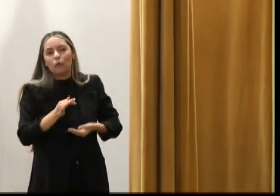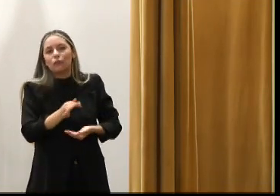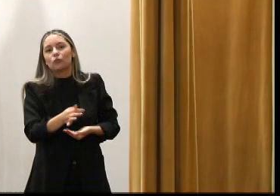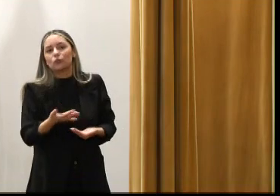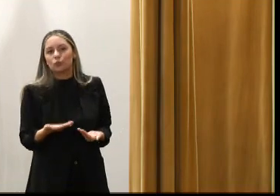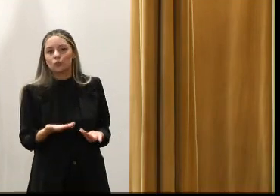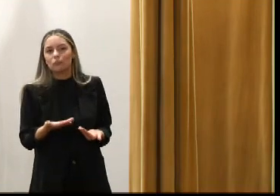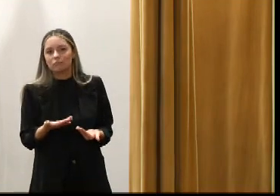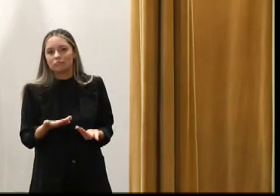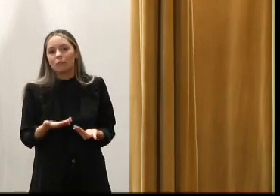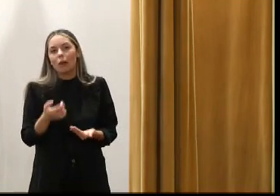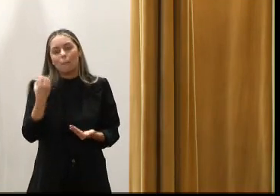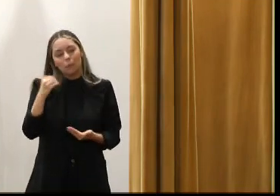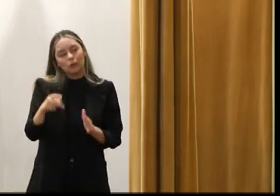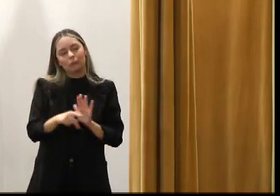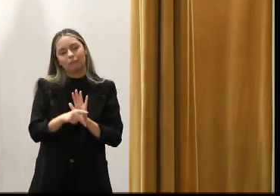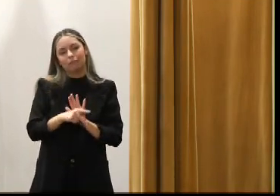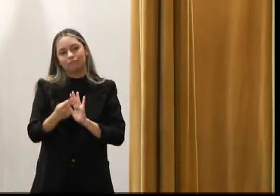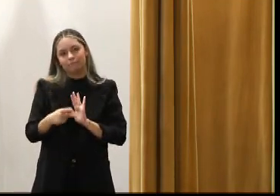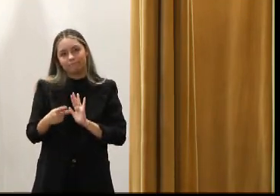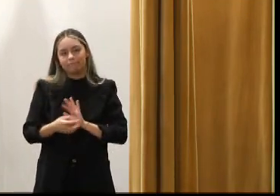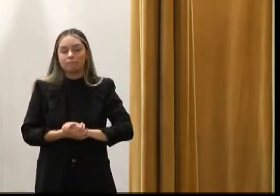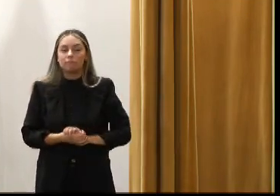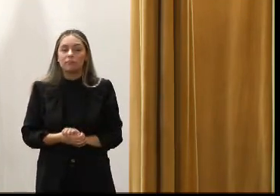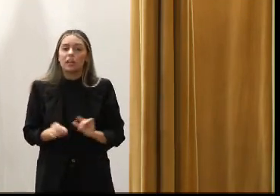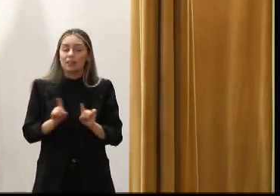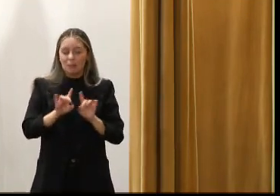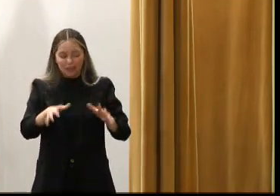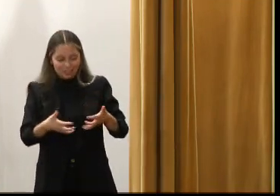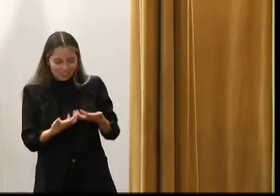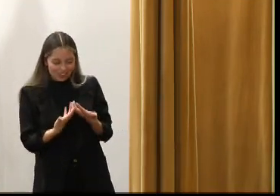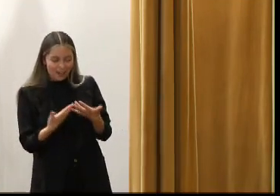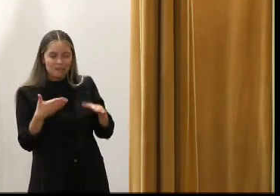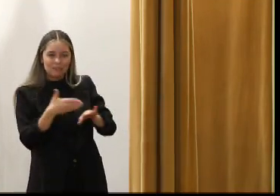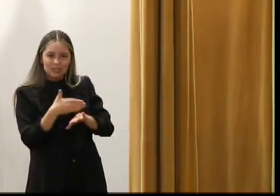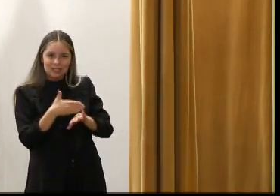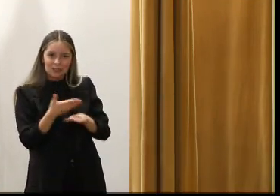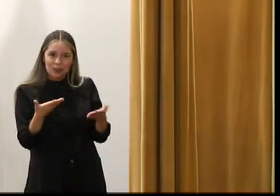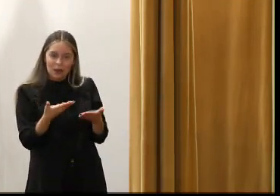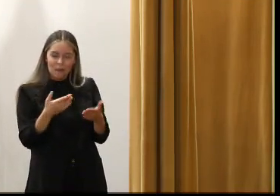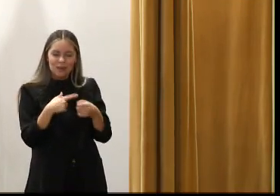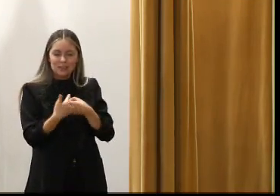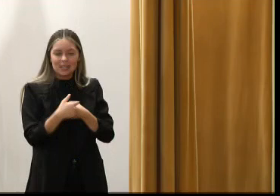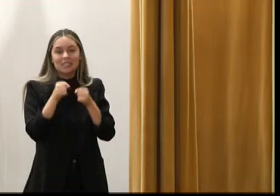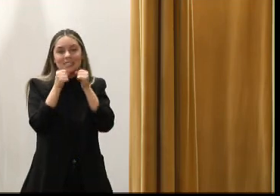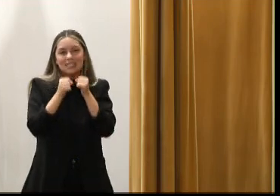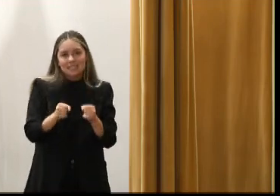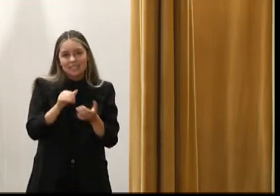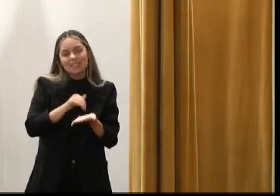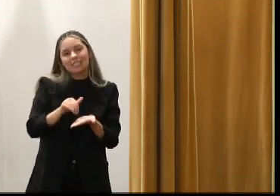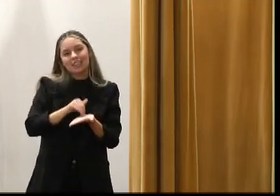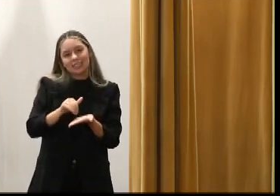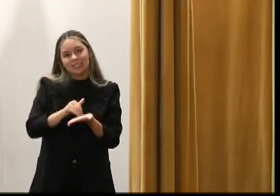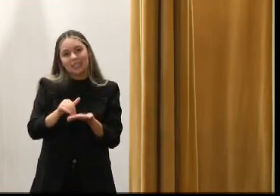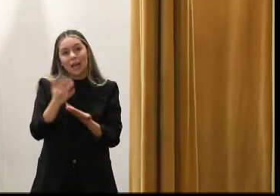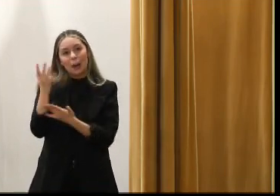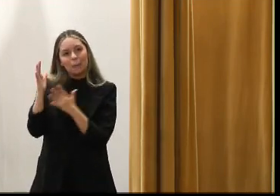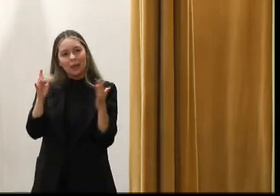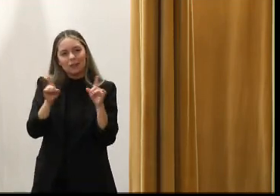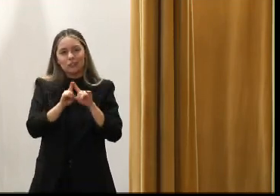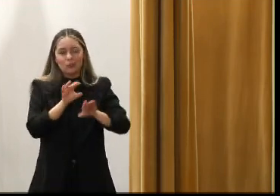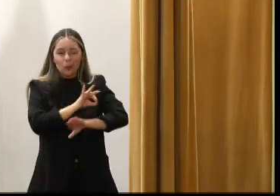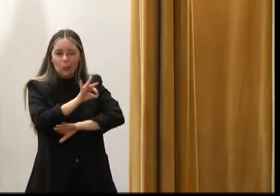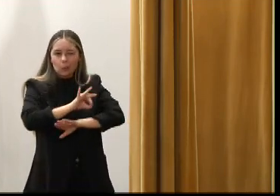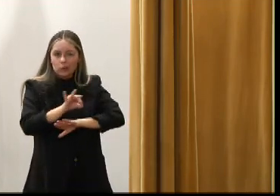futuro de Porto Alegre. Integramos recentemente na cidade as secretarias do Meio Ambiente e Urbanismo, então eu acho que a gente também tem uma